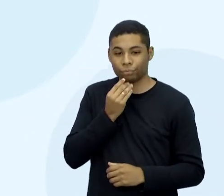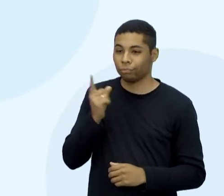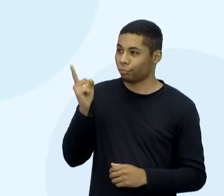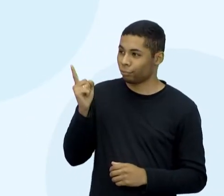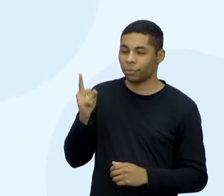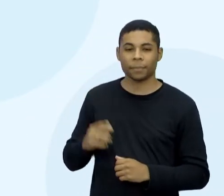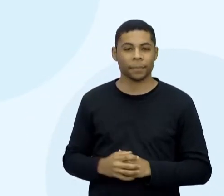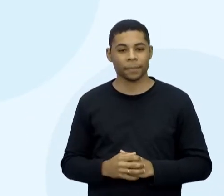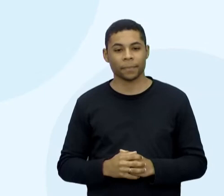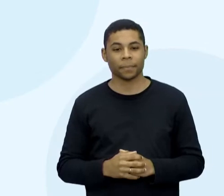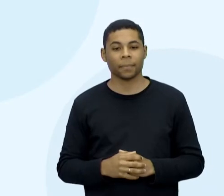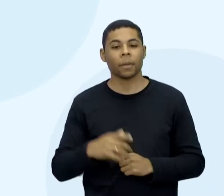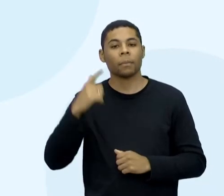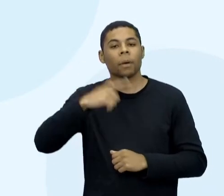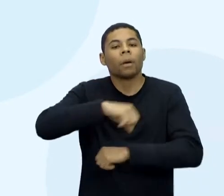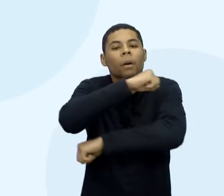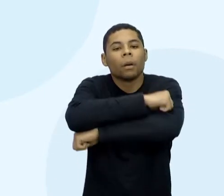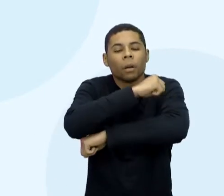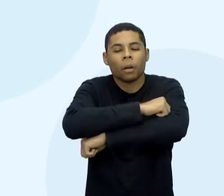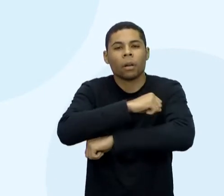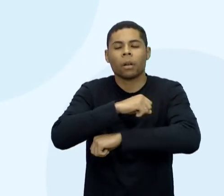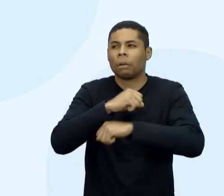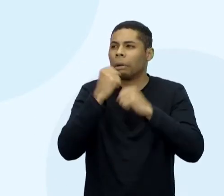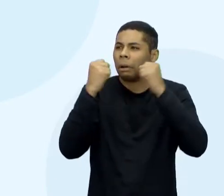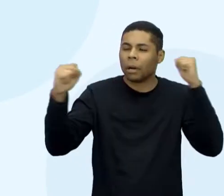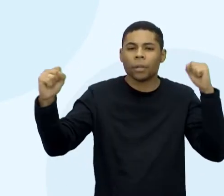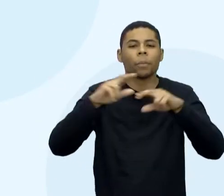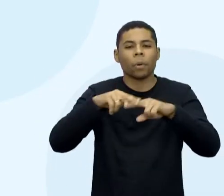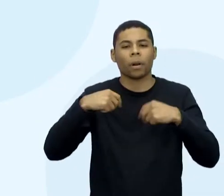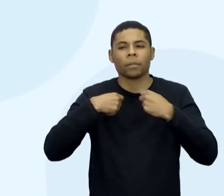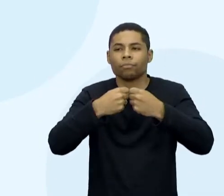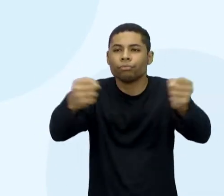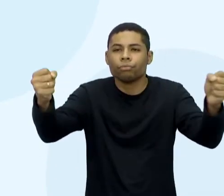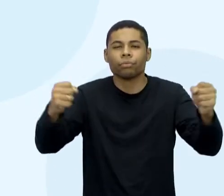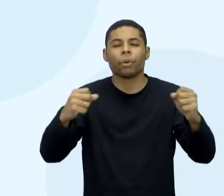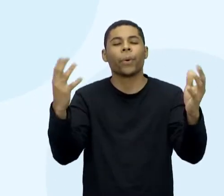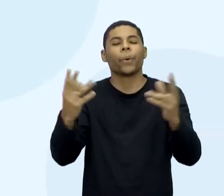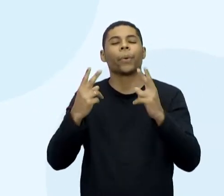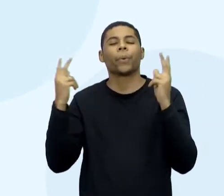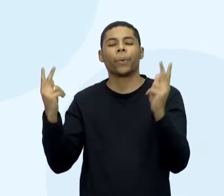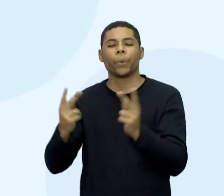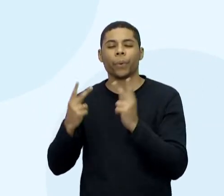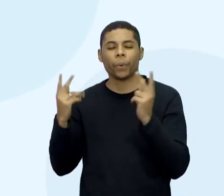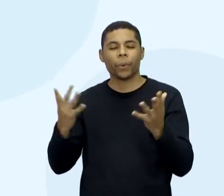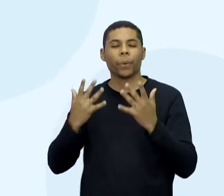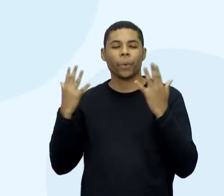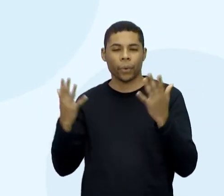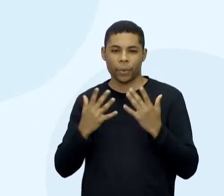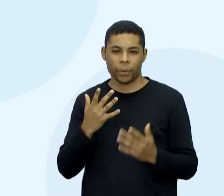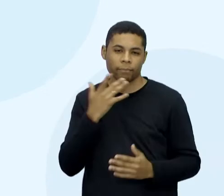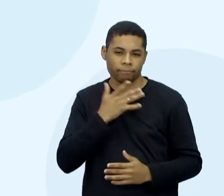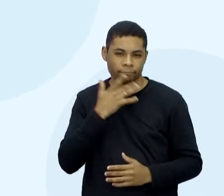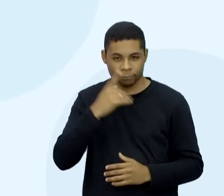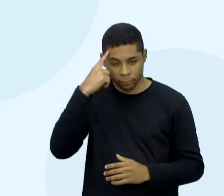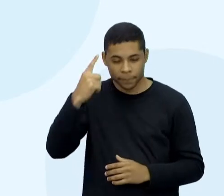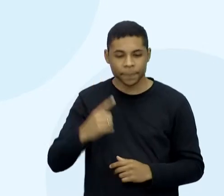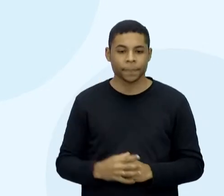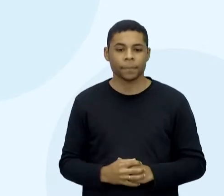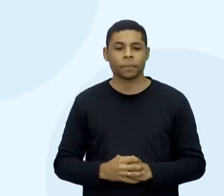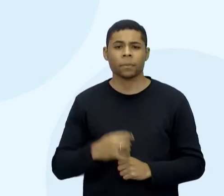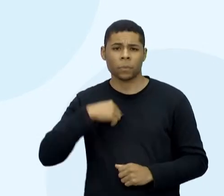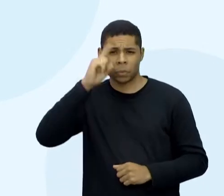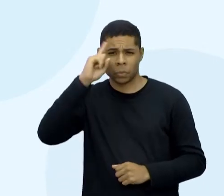são janelas grandes para ventilação cruzada ali na sua casa, né? Eu não sei se vocês